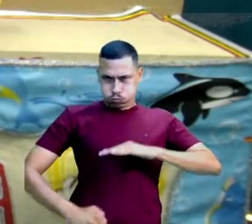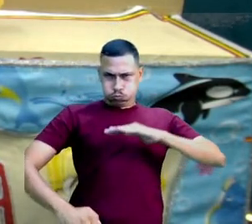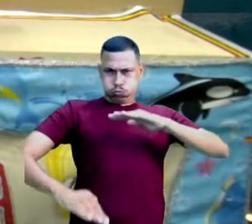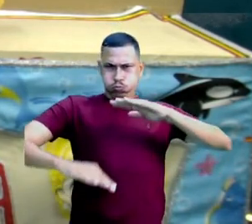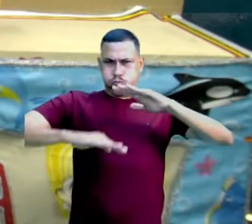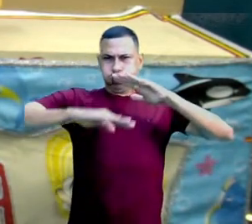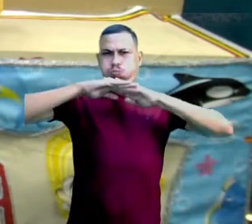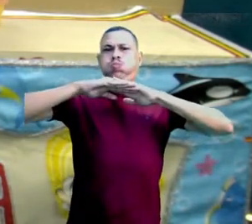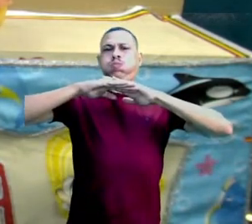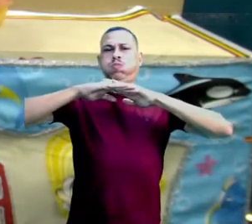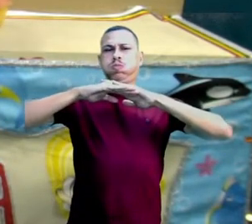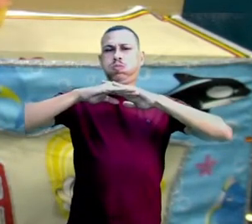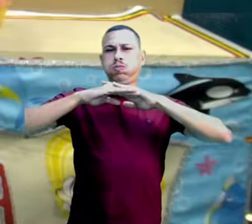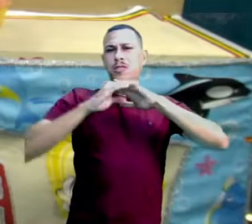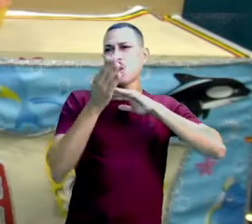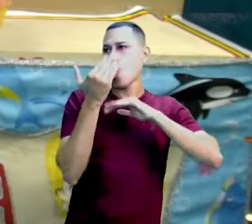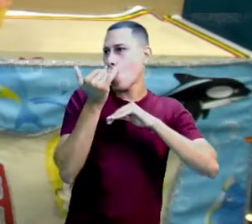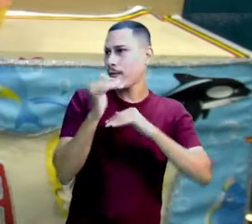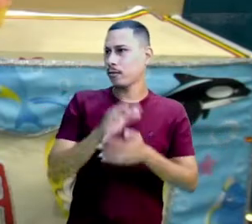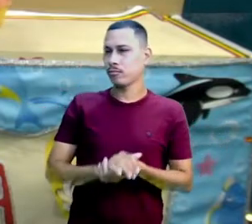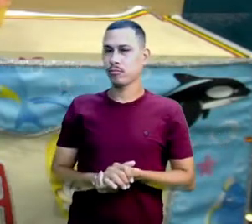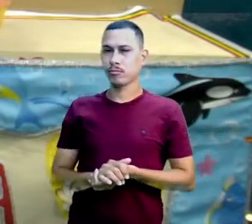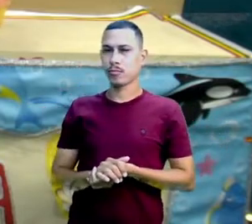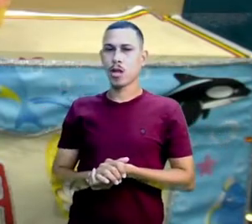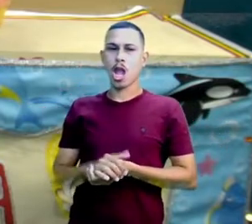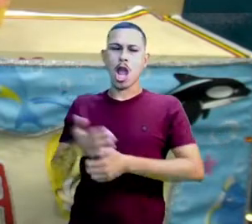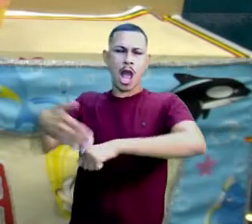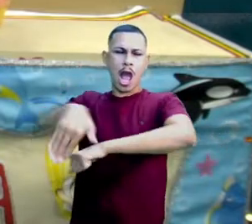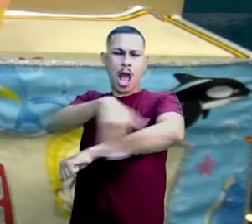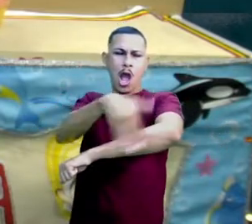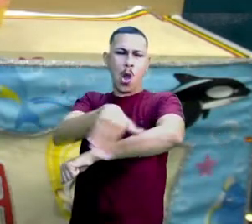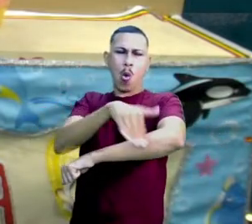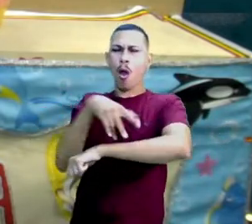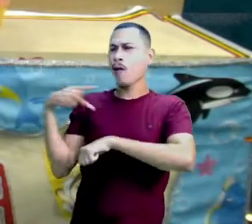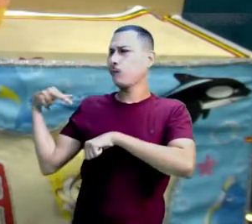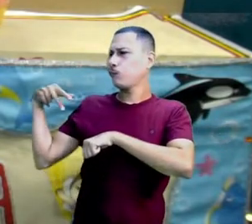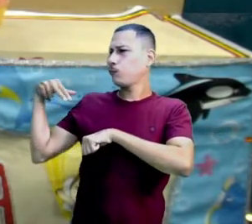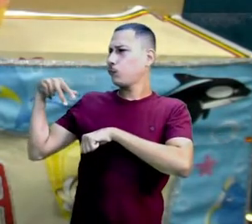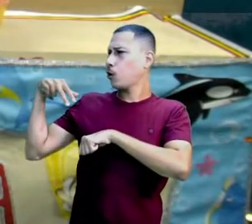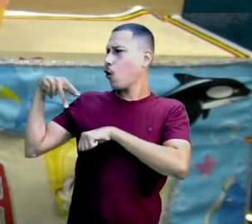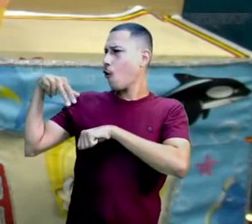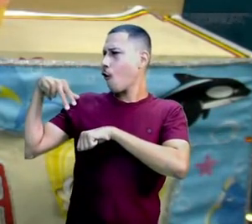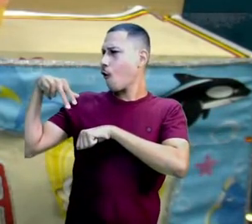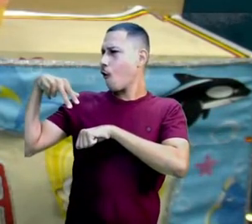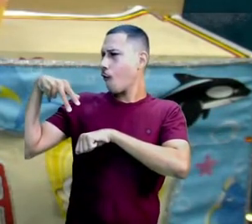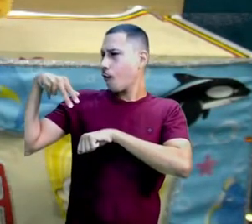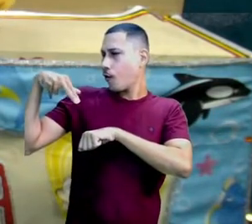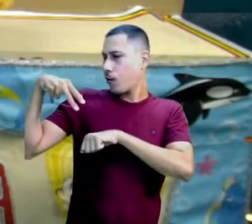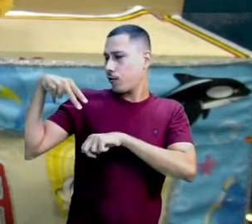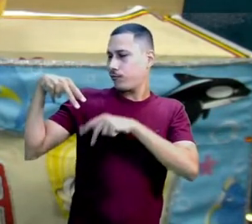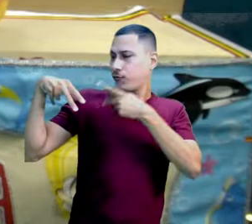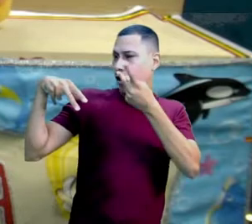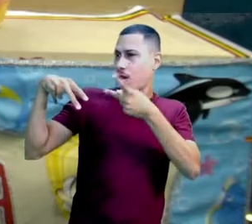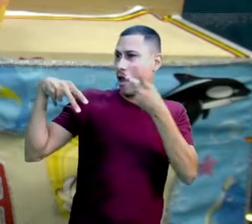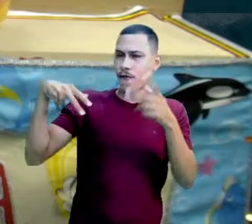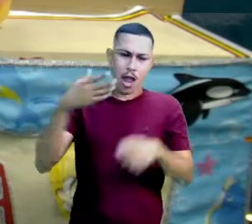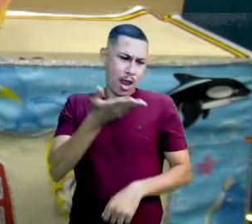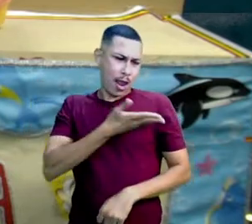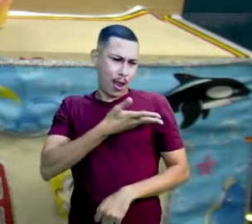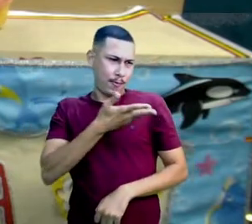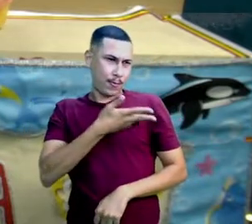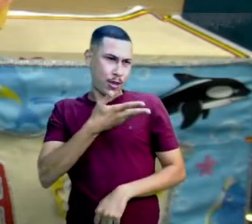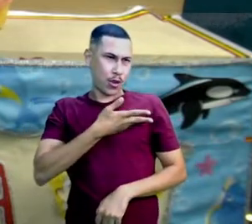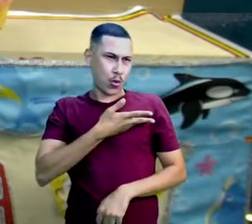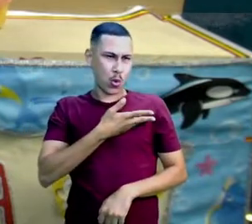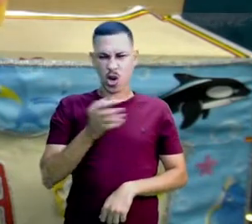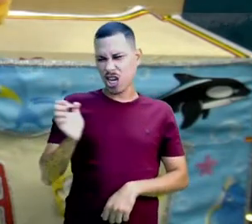Passava pelos seus amigos, não falava mais com seus amigos, dizia que era rico, estava todo se achando que